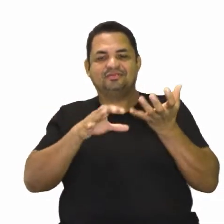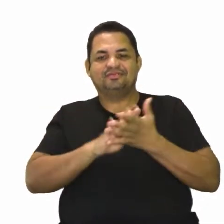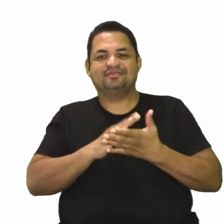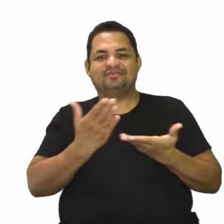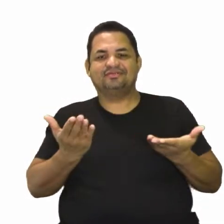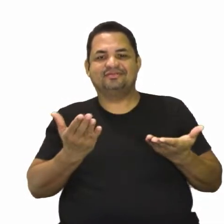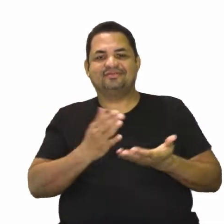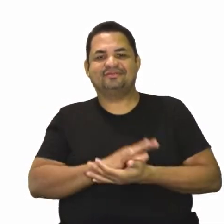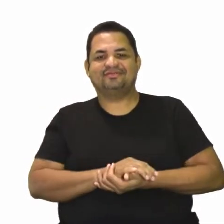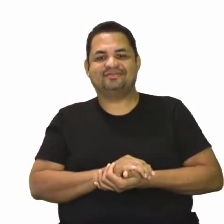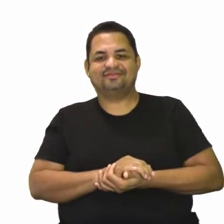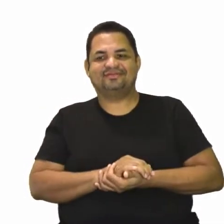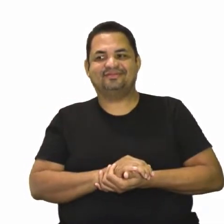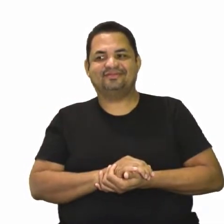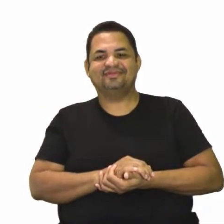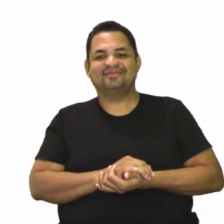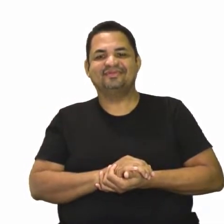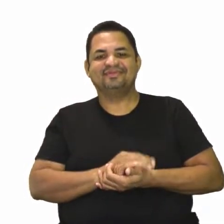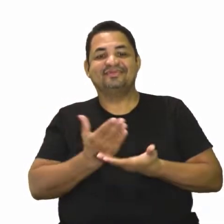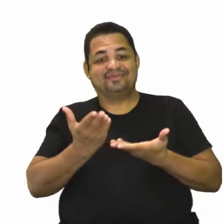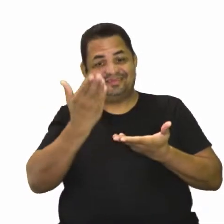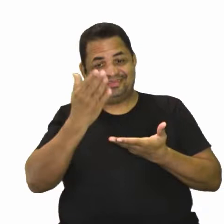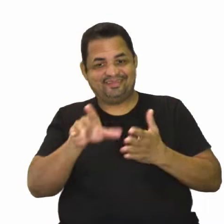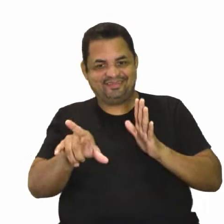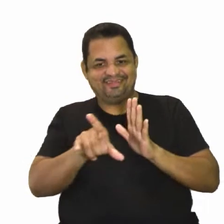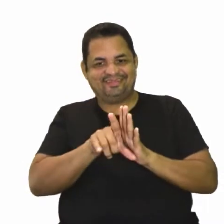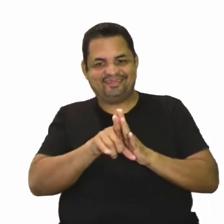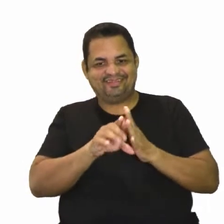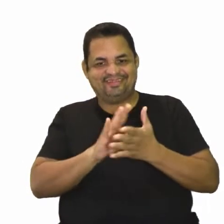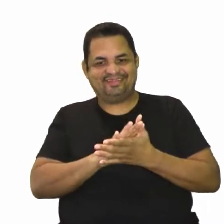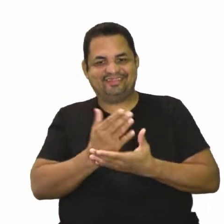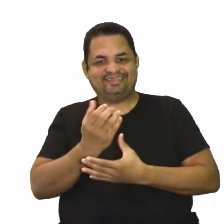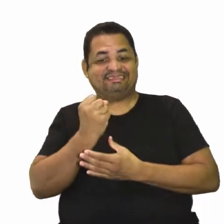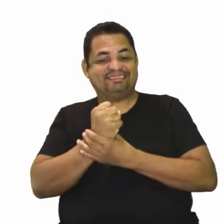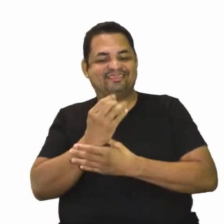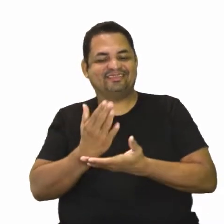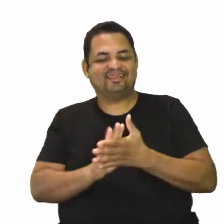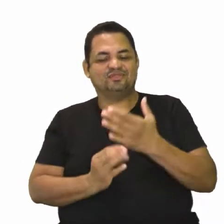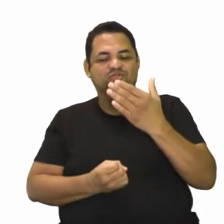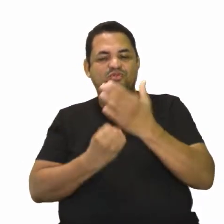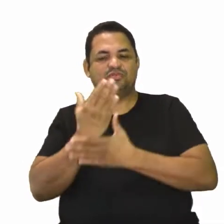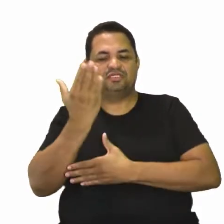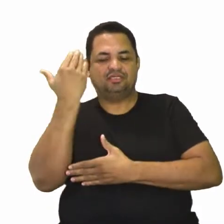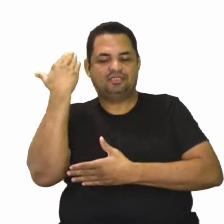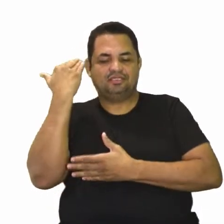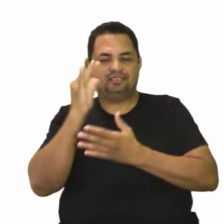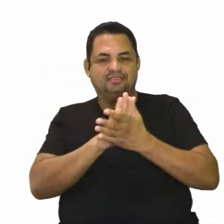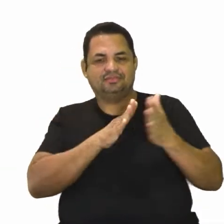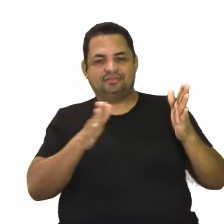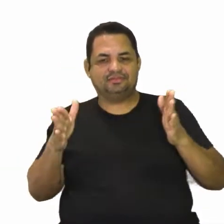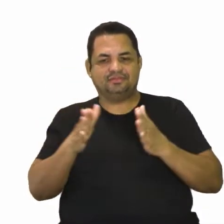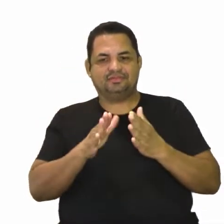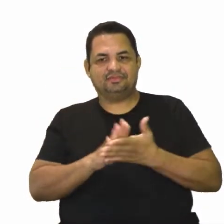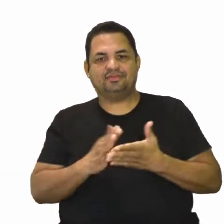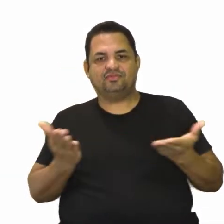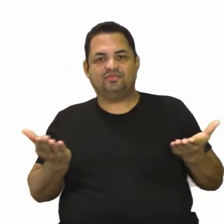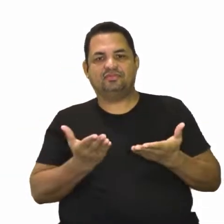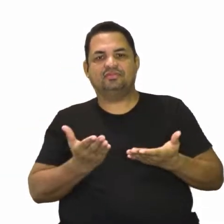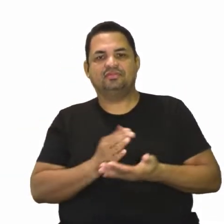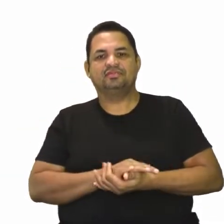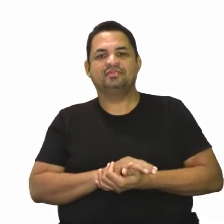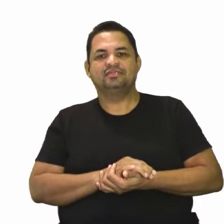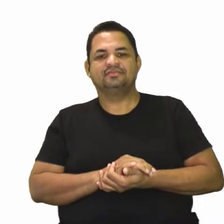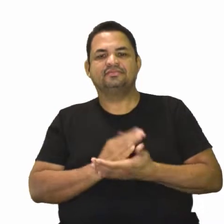derrubada do Congresso, lá a Lei de Segurança Nacional? Pois é, ela é criada lá nesse momento e ainda estava em vigor até hoje. Só